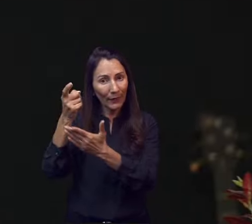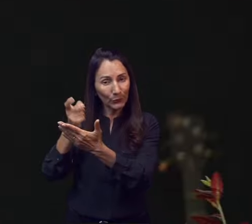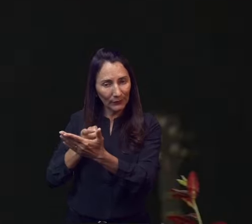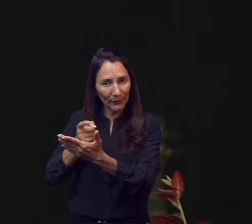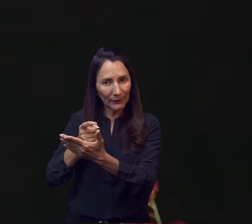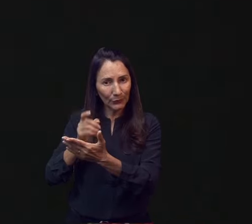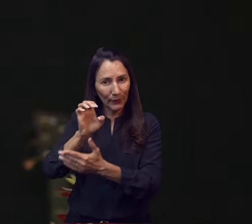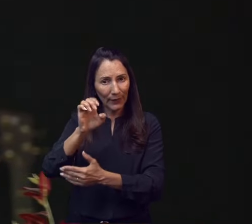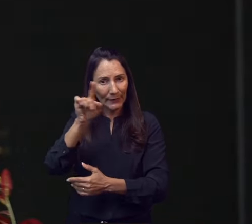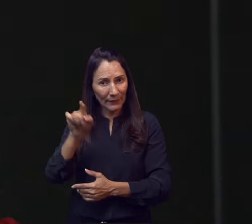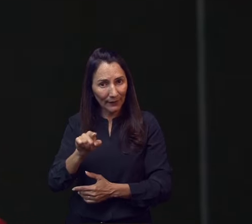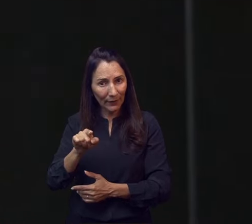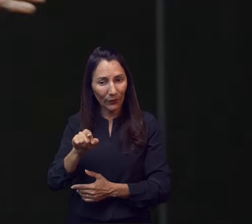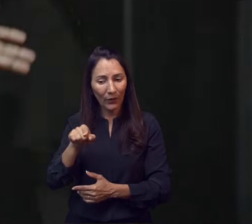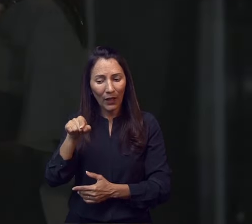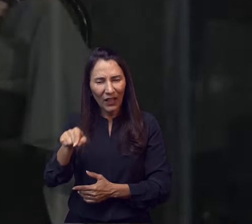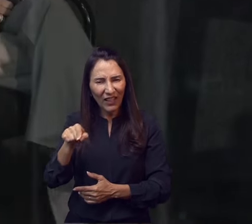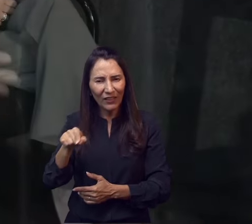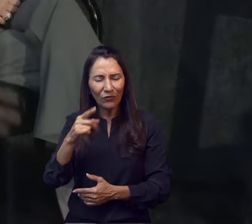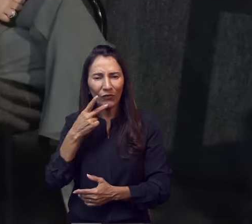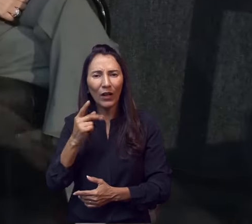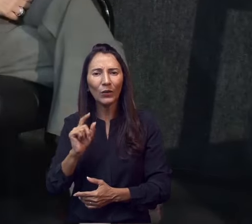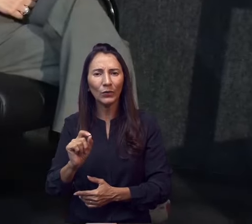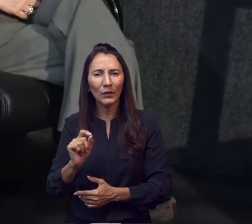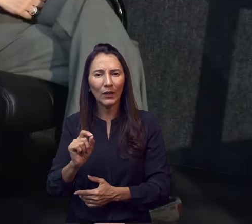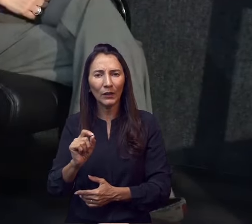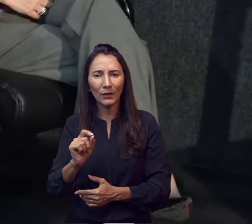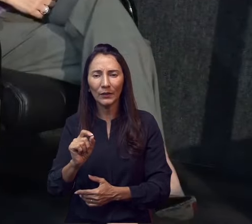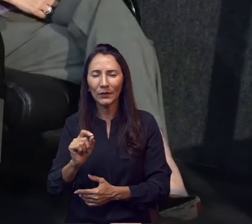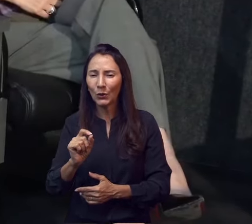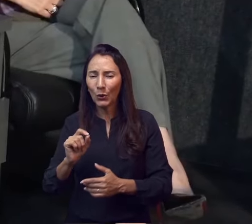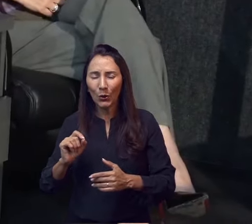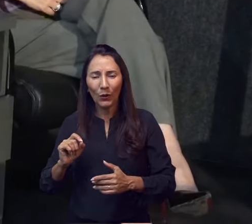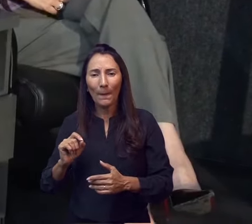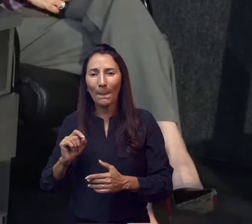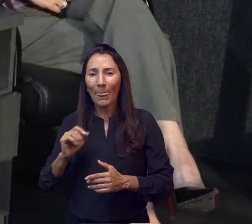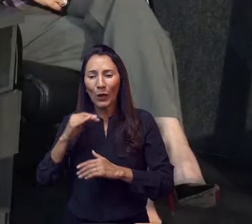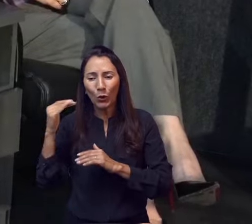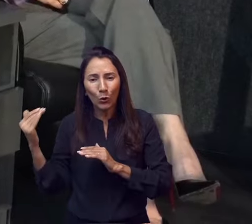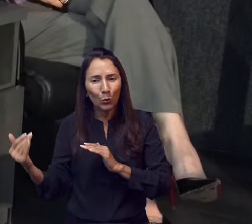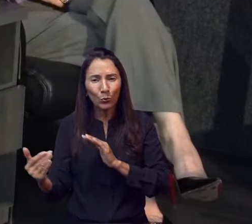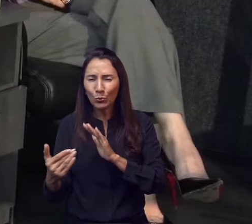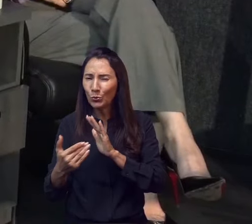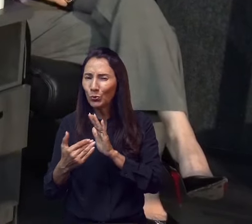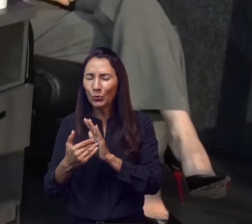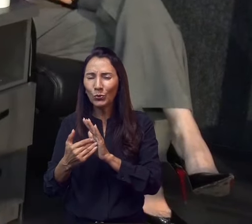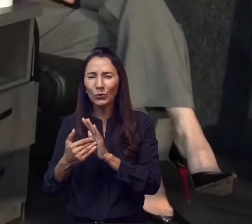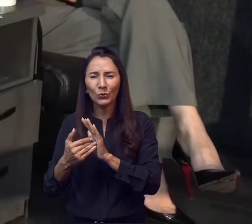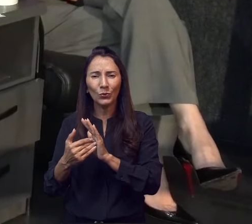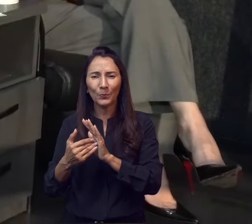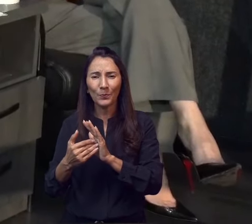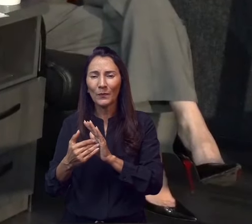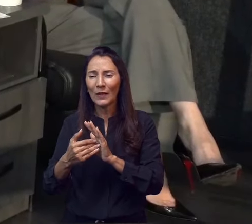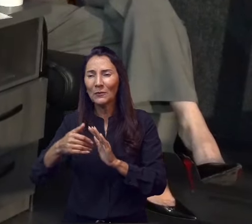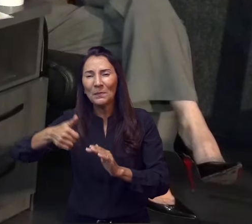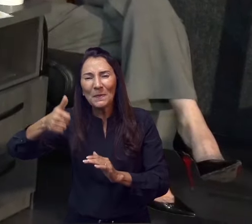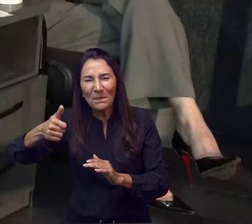que toda primícia e o melhor da tua renda da tua